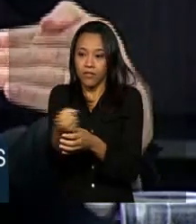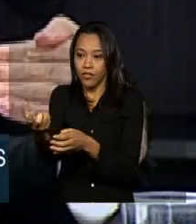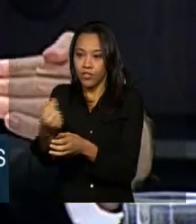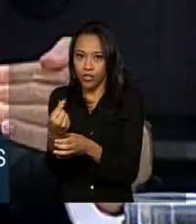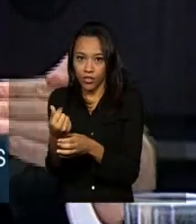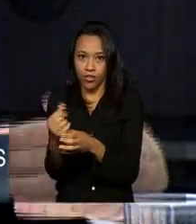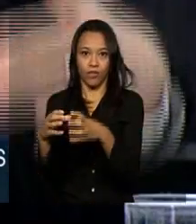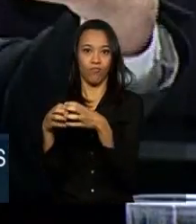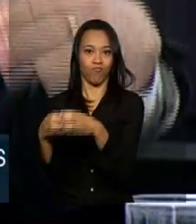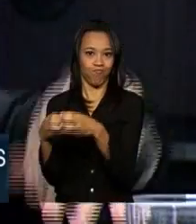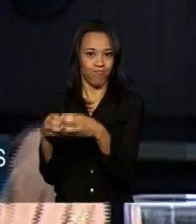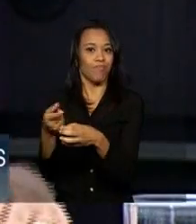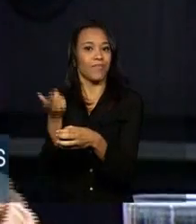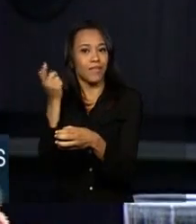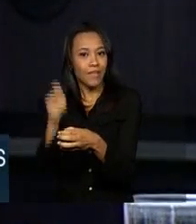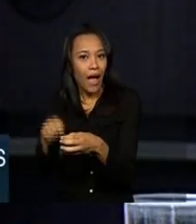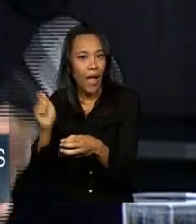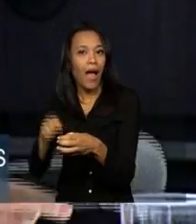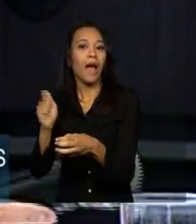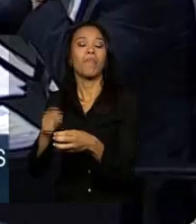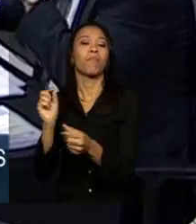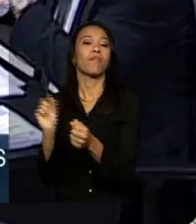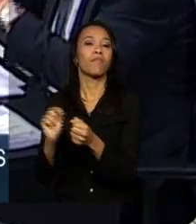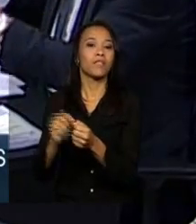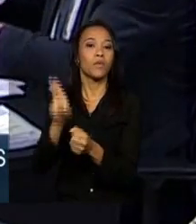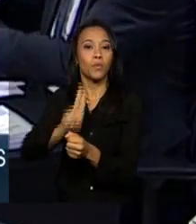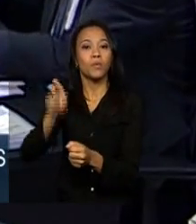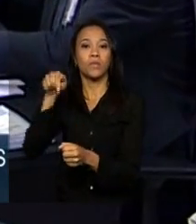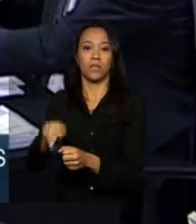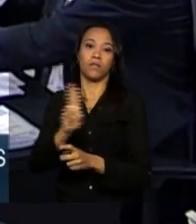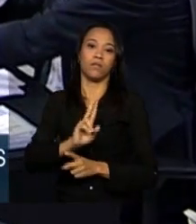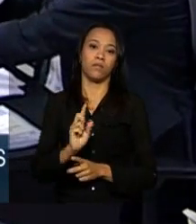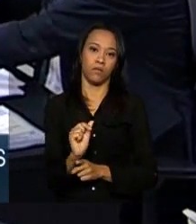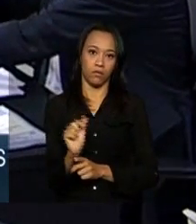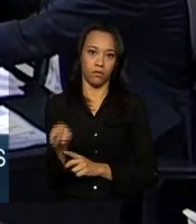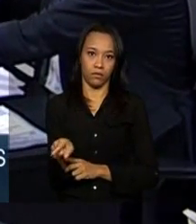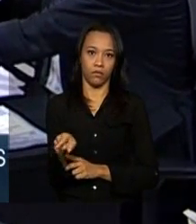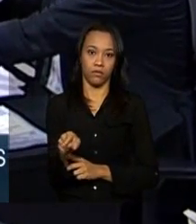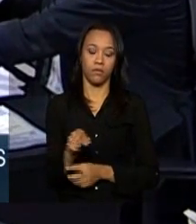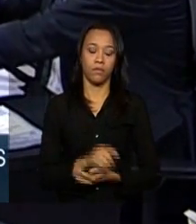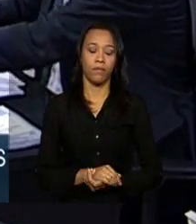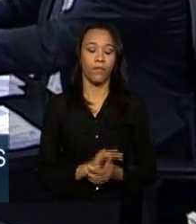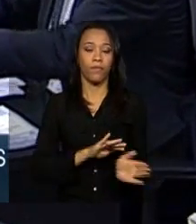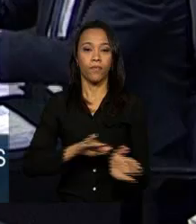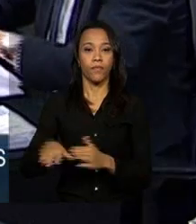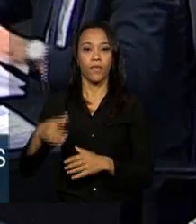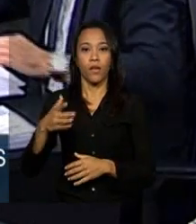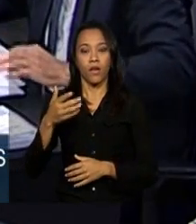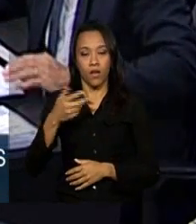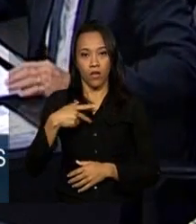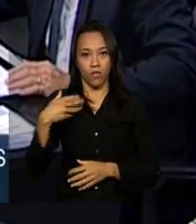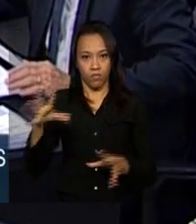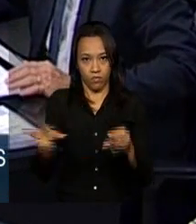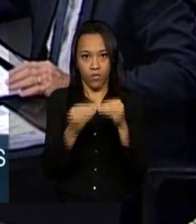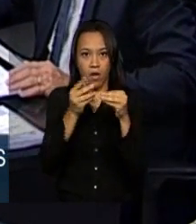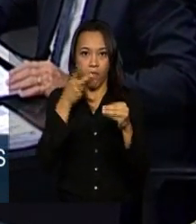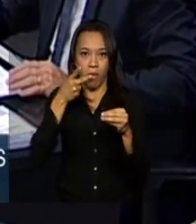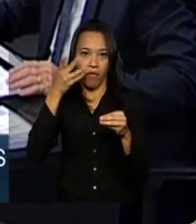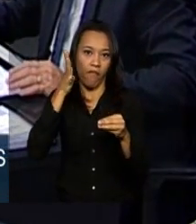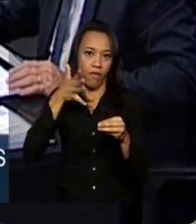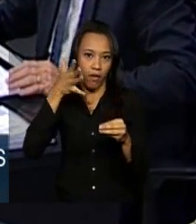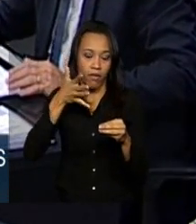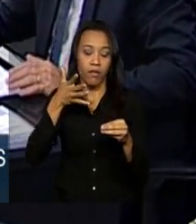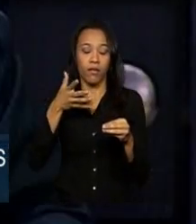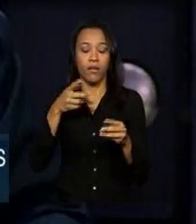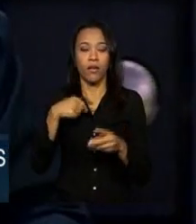o recurso para poder fazer aplicação vamos ter uma queria só complementar nós vamos ter um período agora de